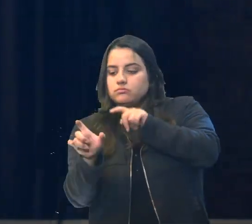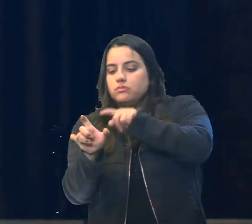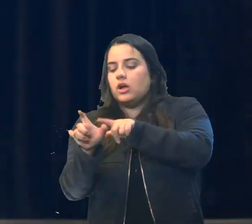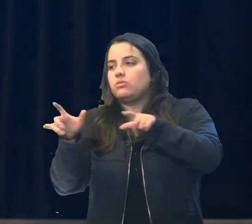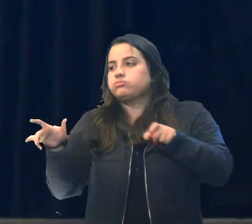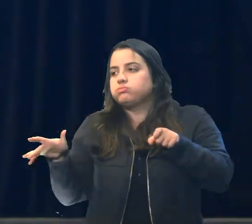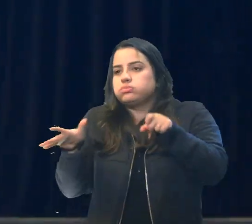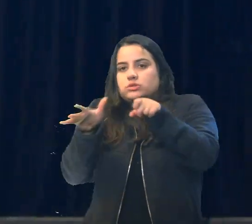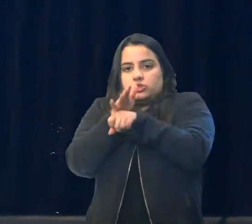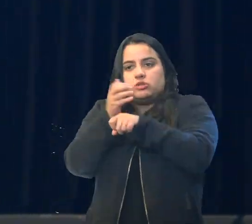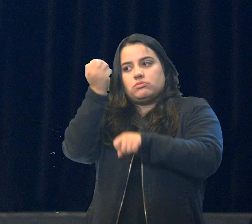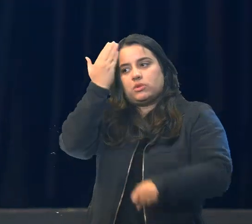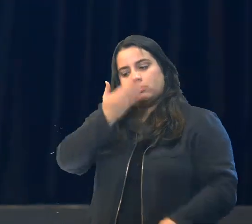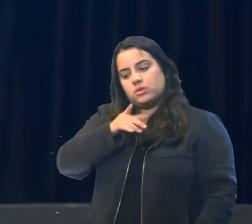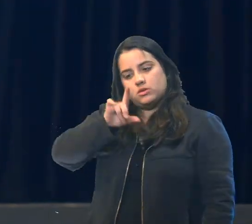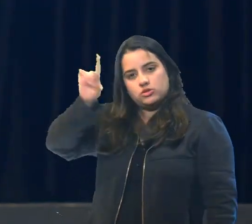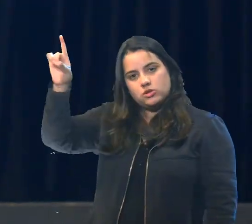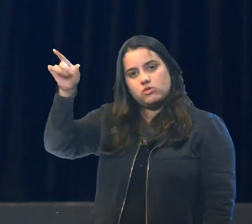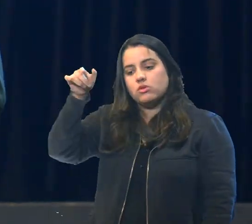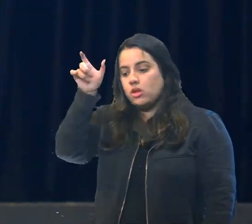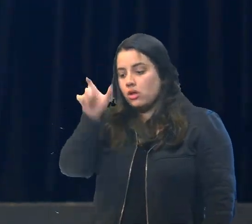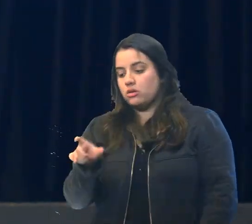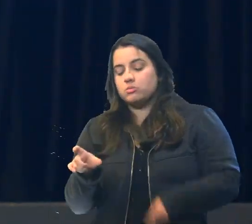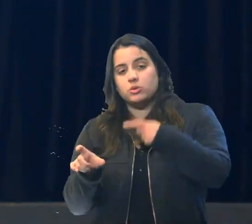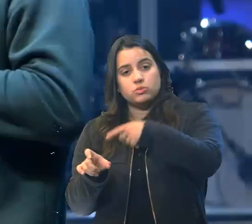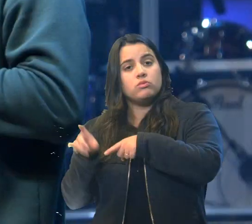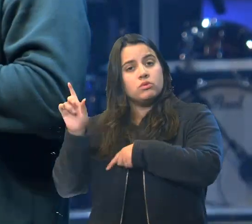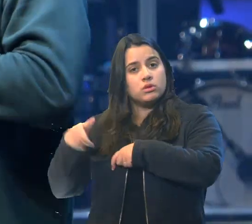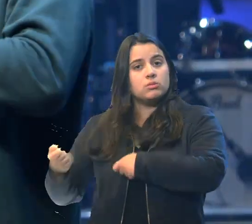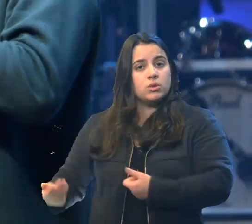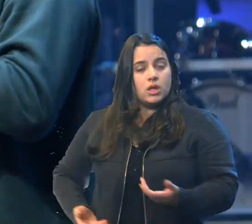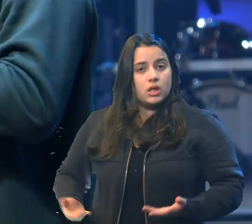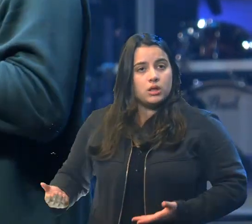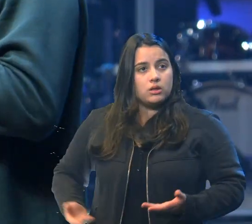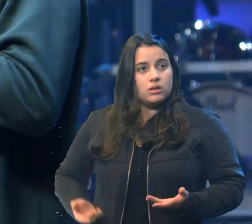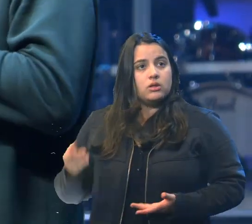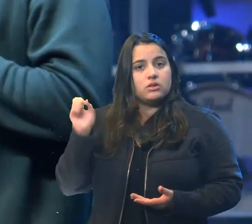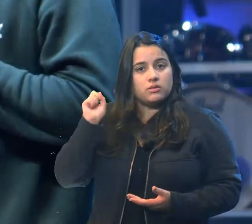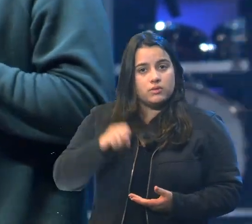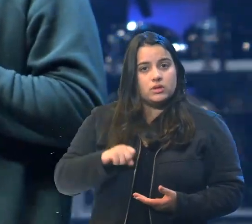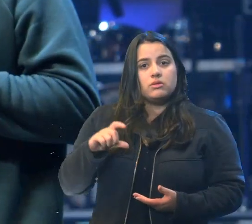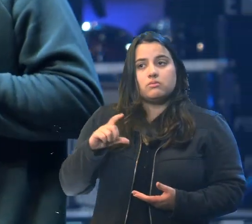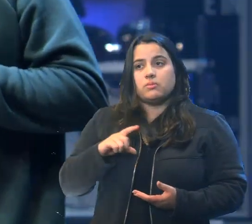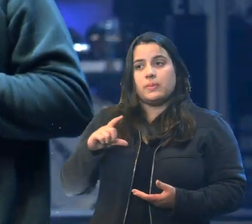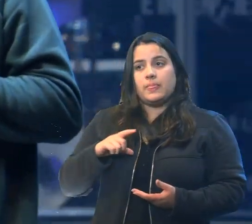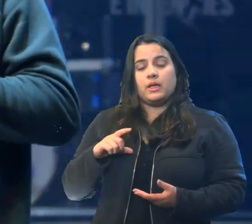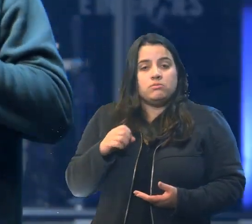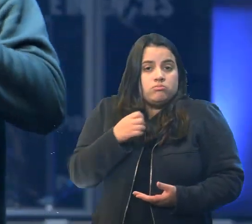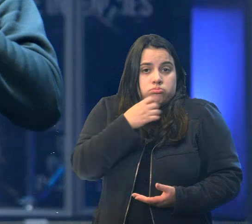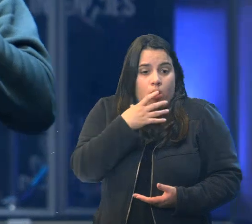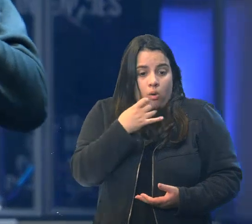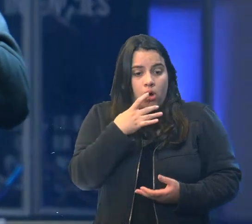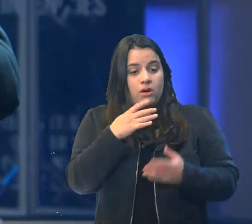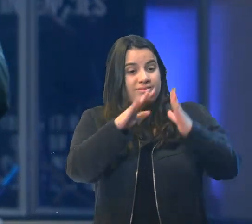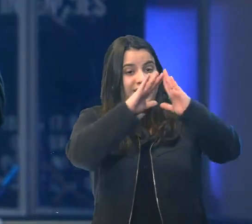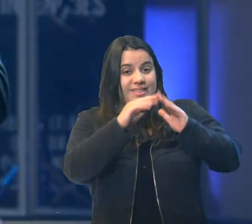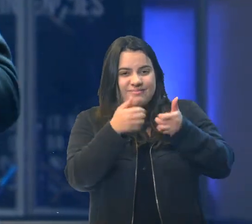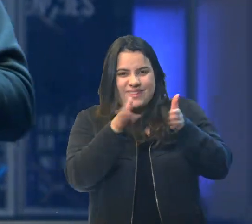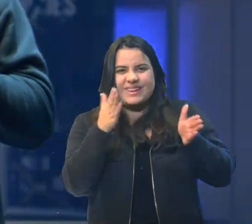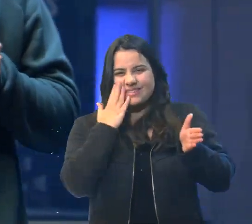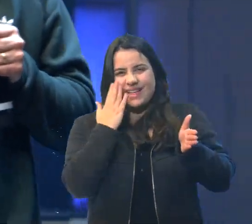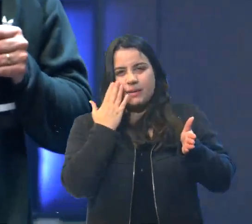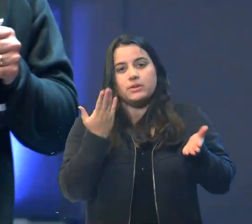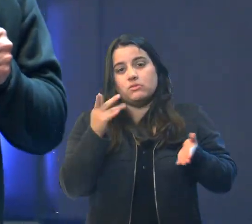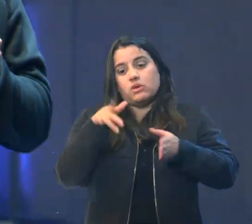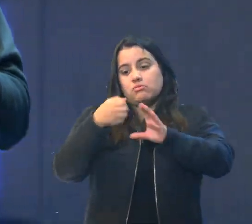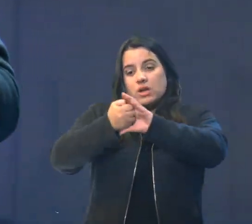fala que essas pessoas são servas, servem as pessoas e recebem bem elas na sua casa. Então são duas características boas